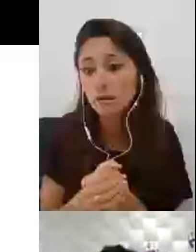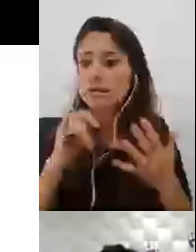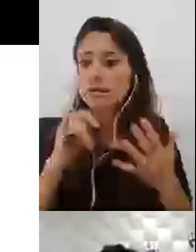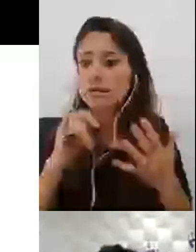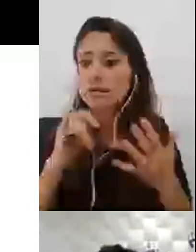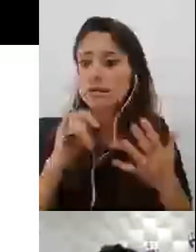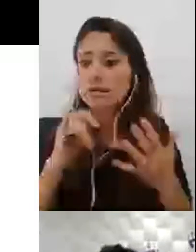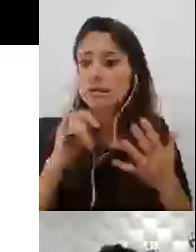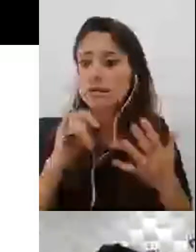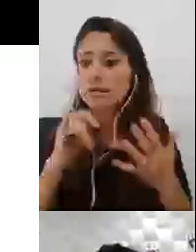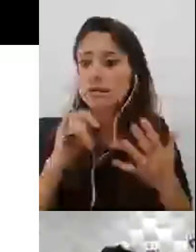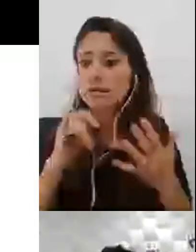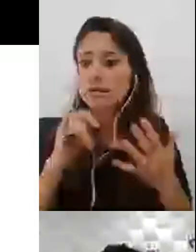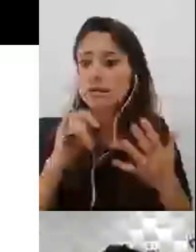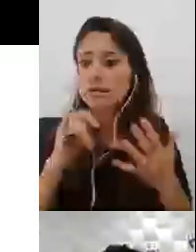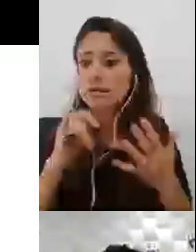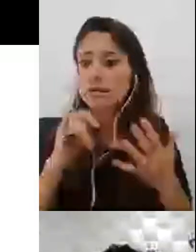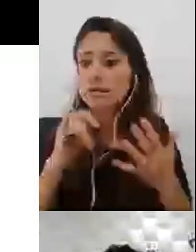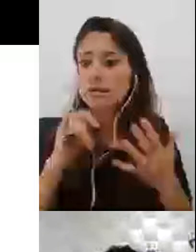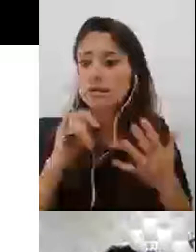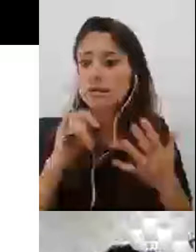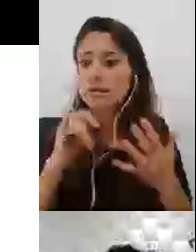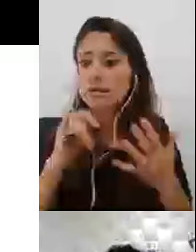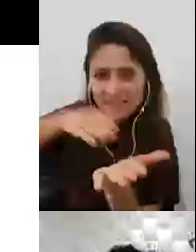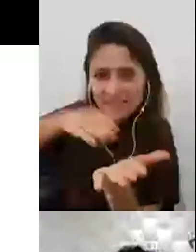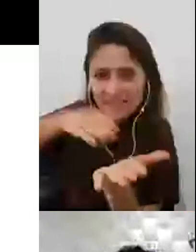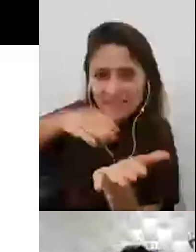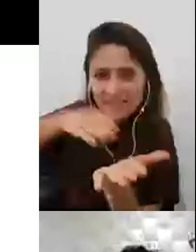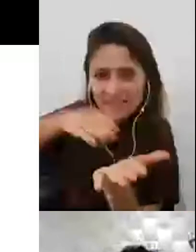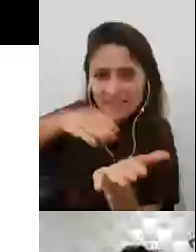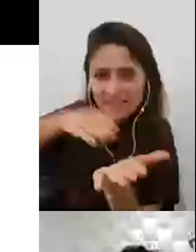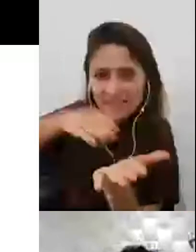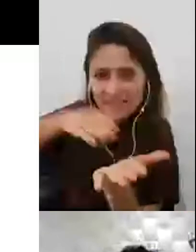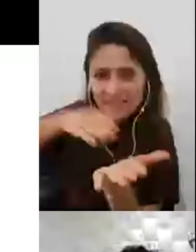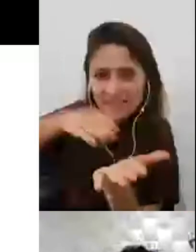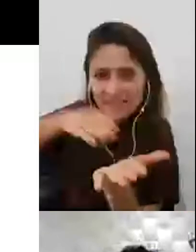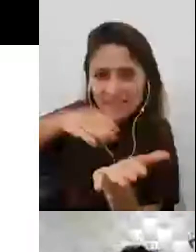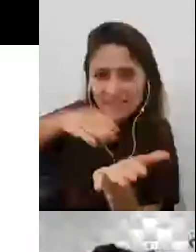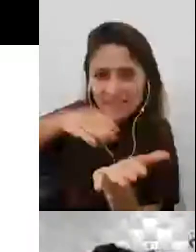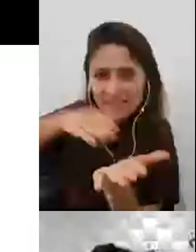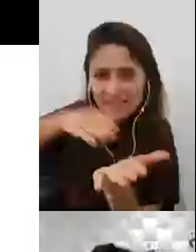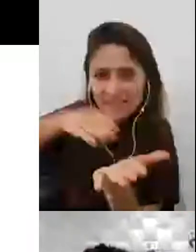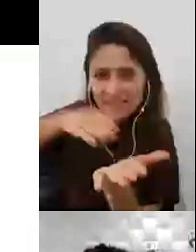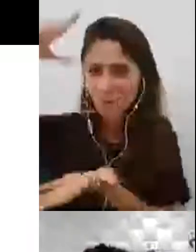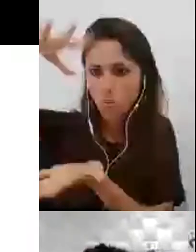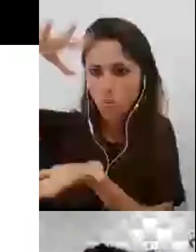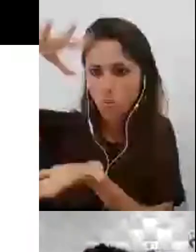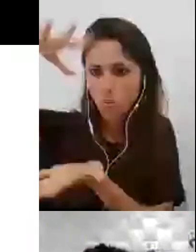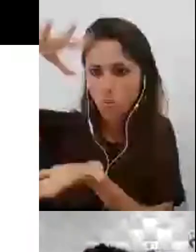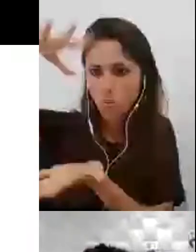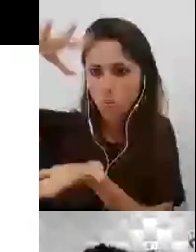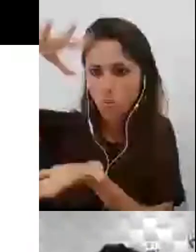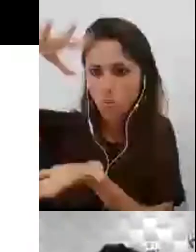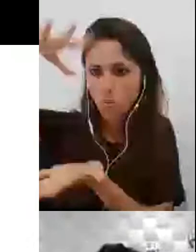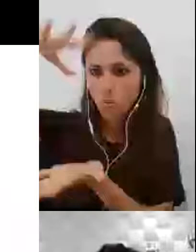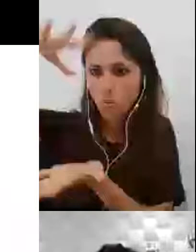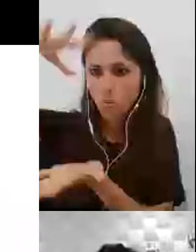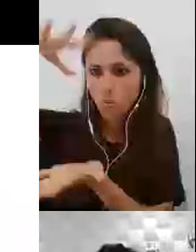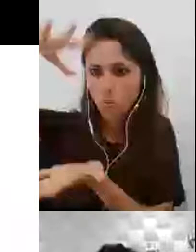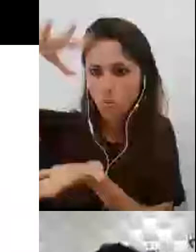aditiva, né, impressões 3D, que vão facilitar todo esse conceito para que a gente consiga prototipar